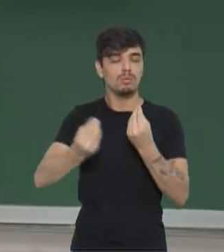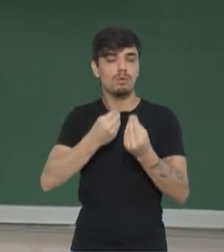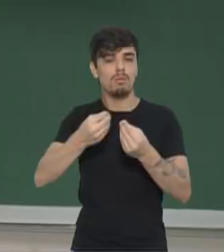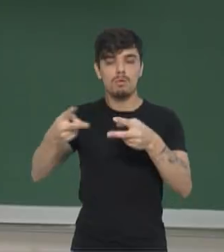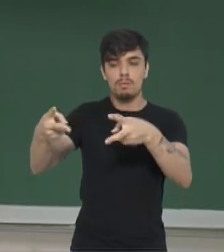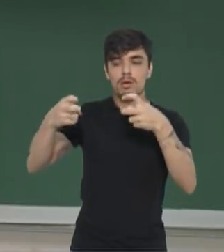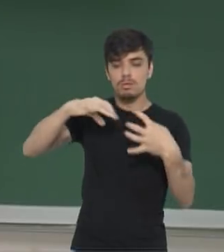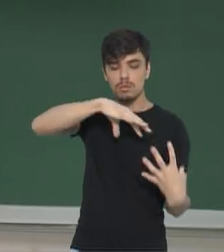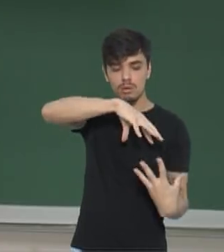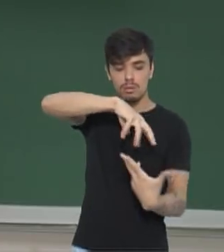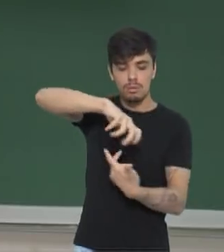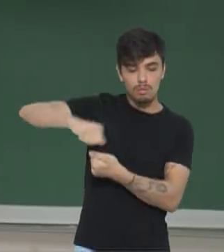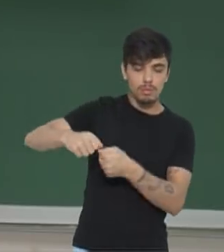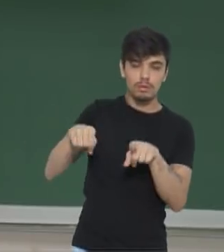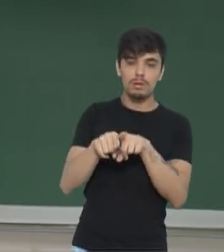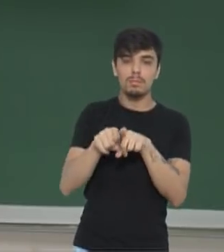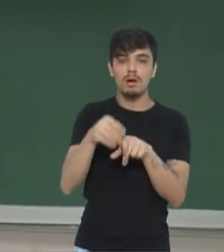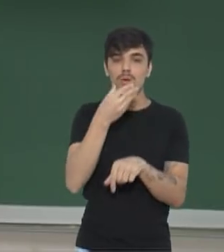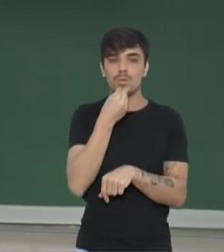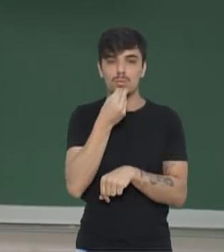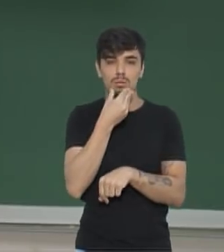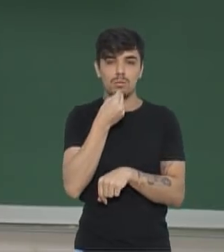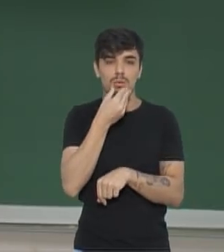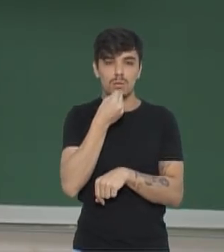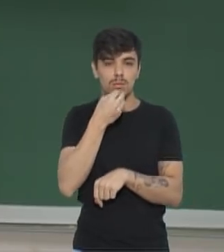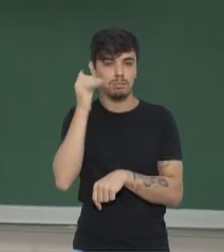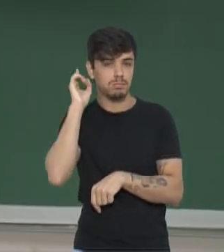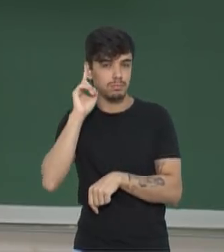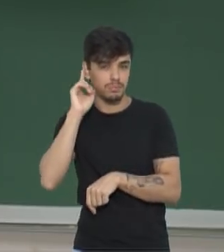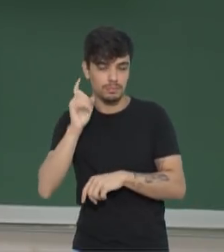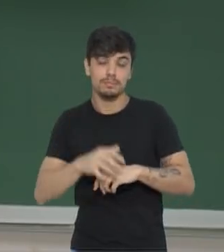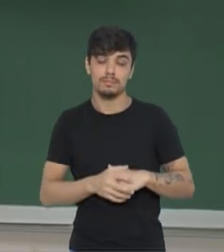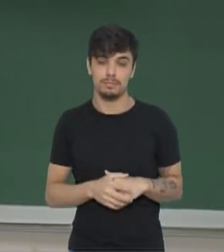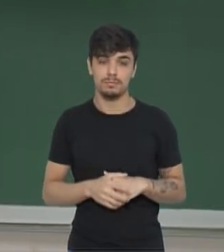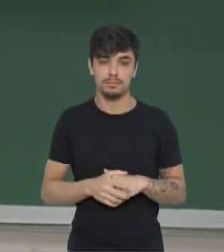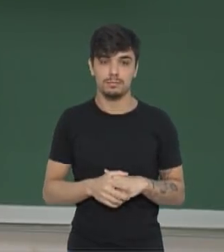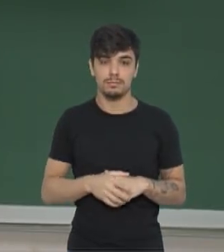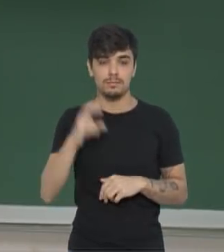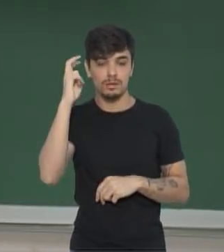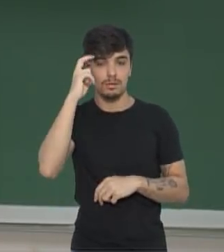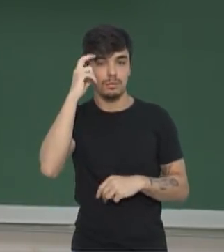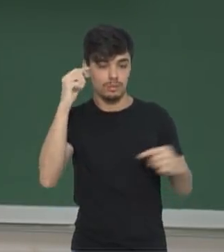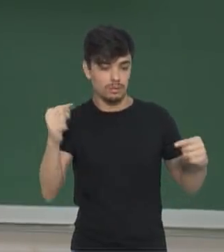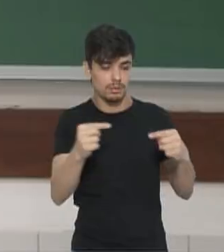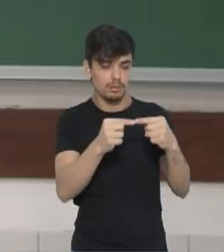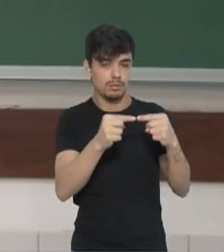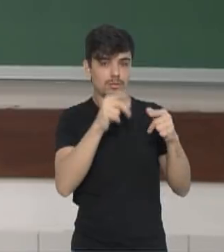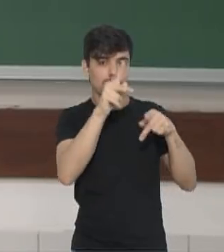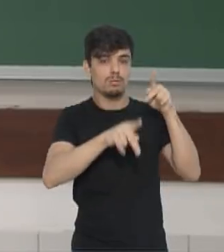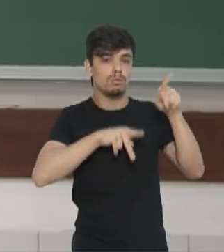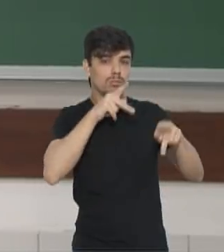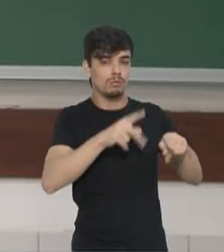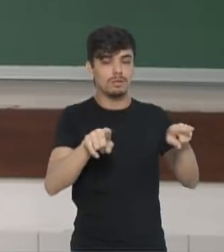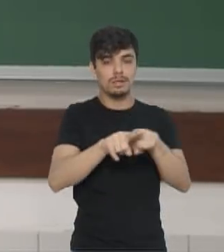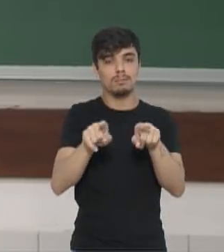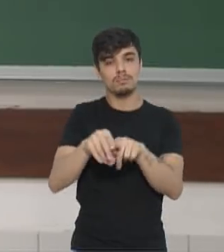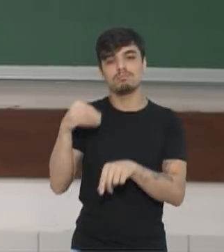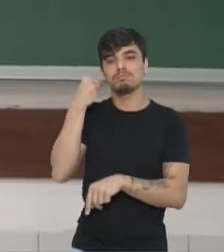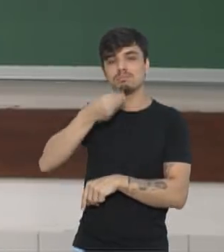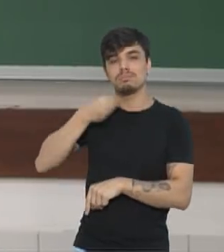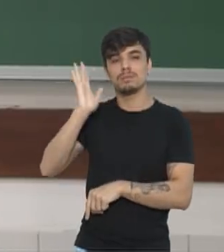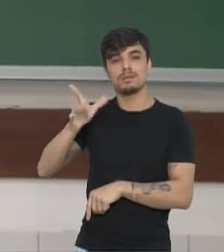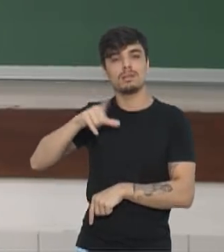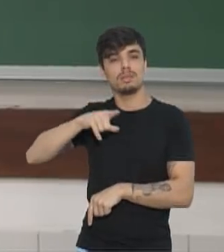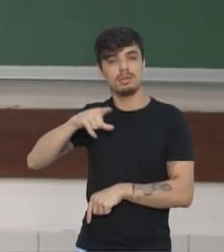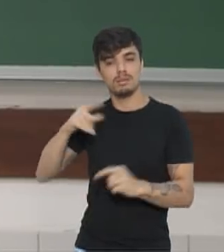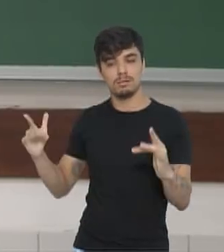até de observar o homem branco. Essas coisas mudaram de acordo com o povo e de acordo com as experiências que eles tiveram nesse